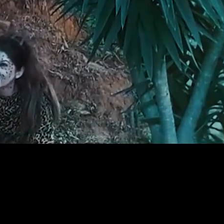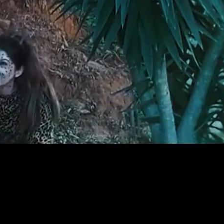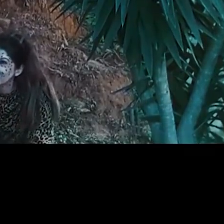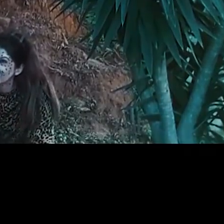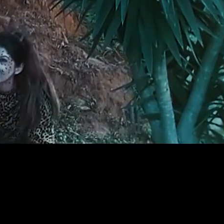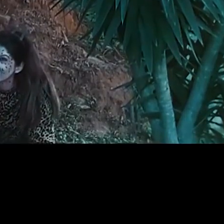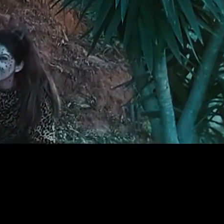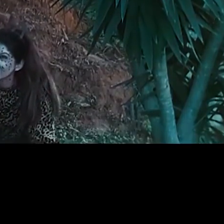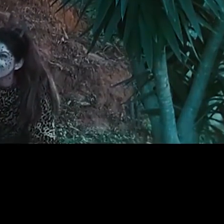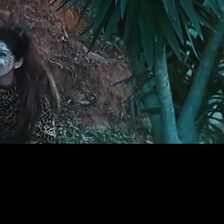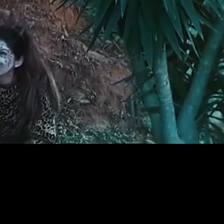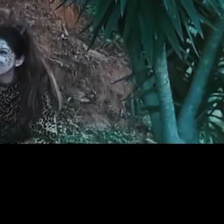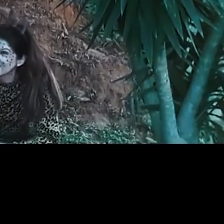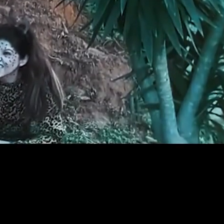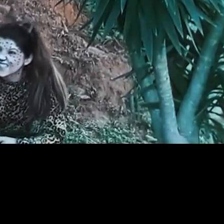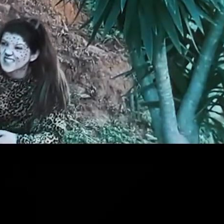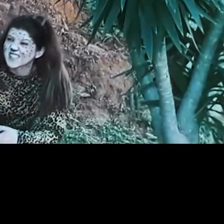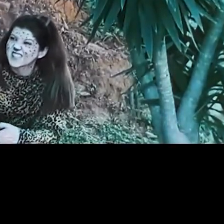Sai lá aí.